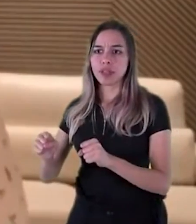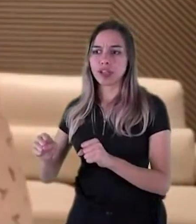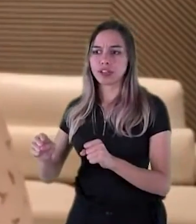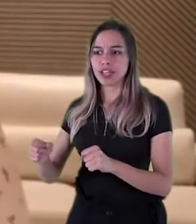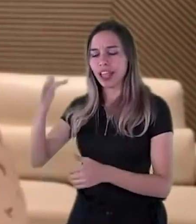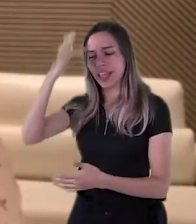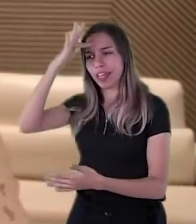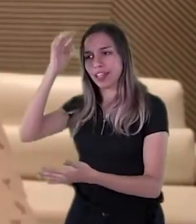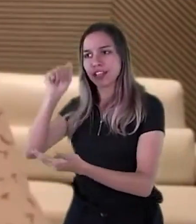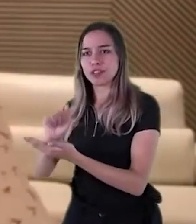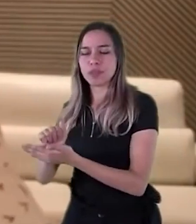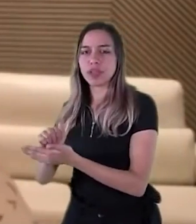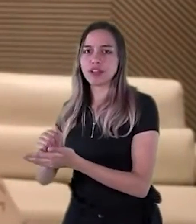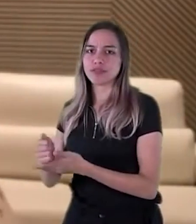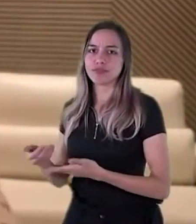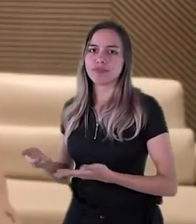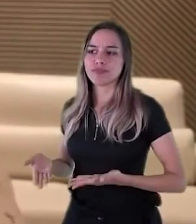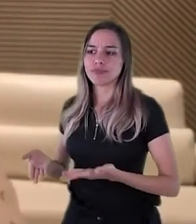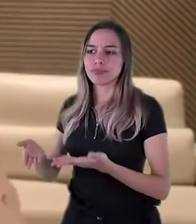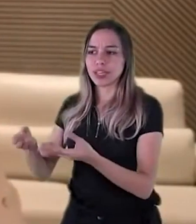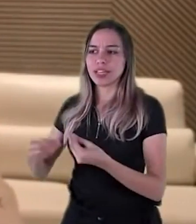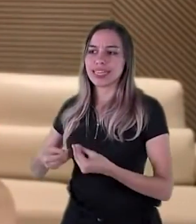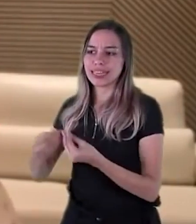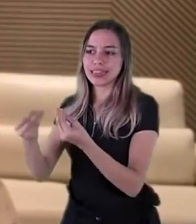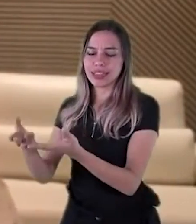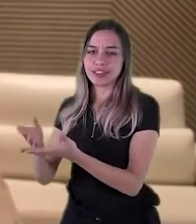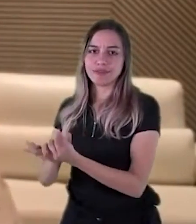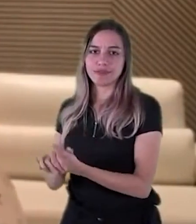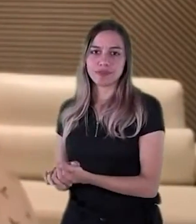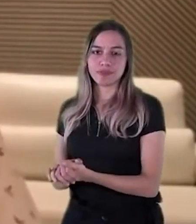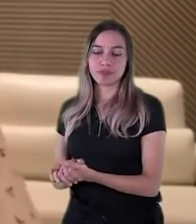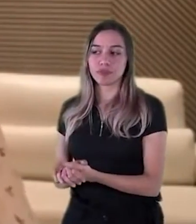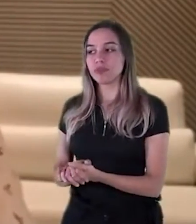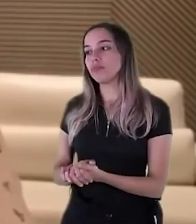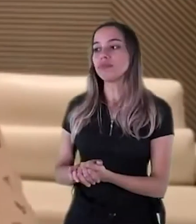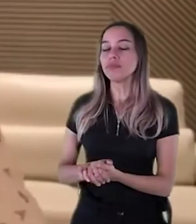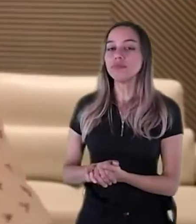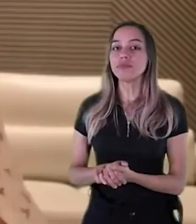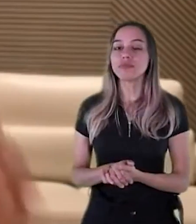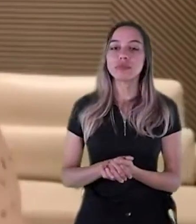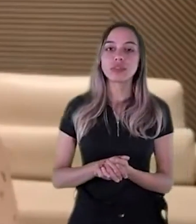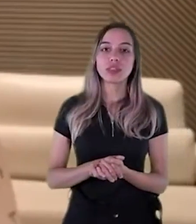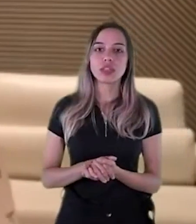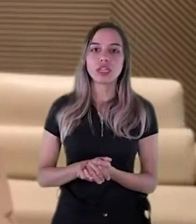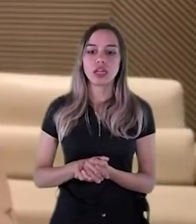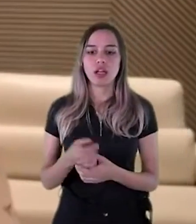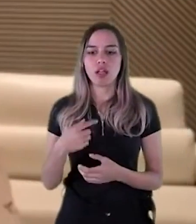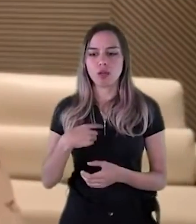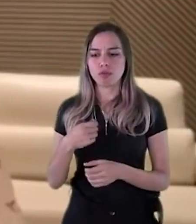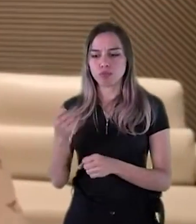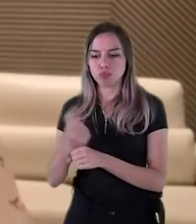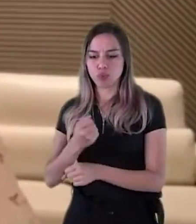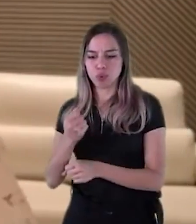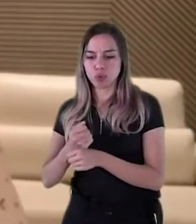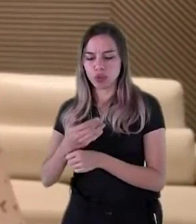Então, eu sempre trabalho o conceito de esperança a partir de Moltmann, um teólogo